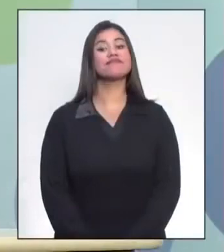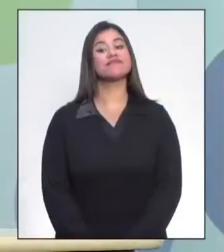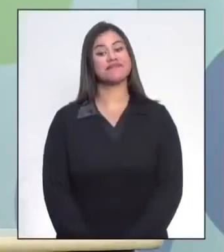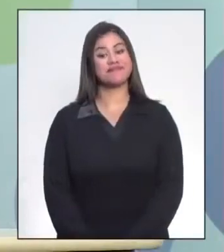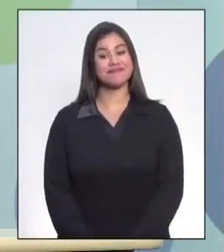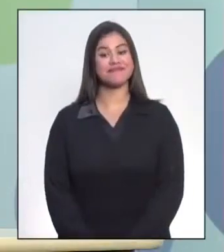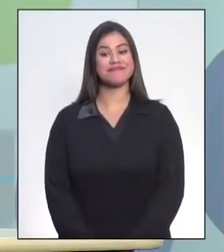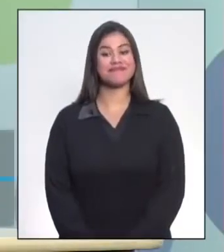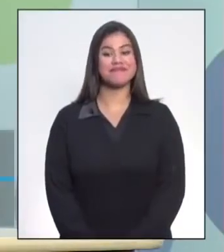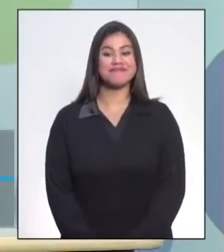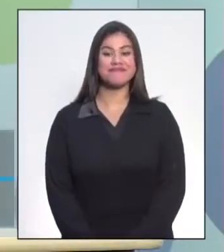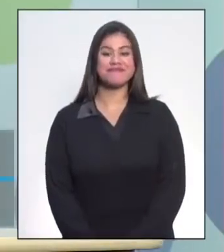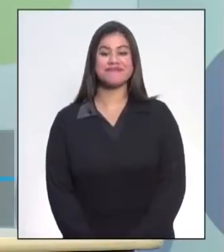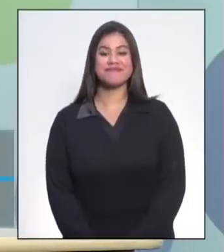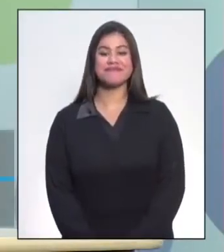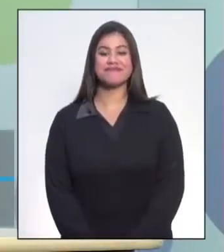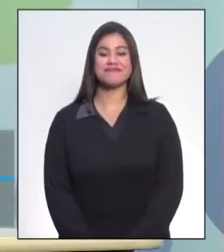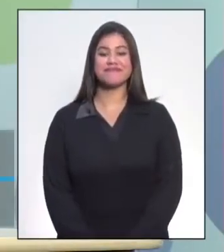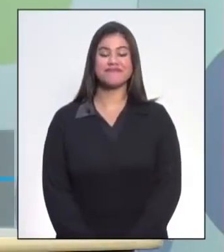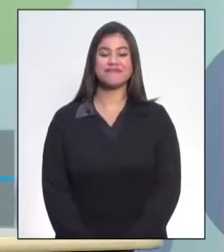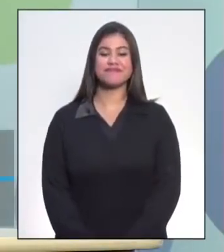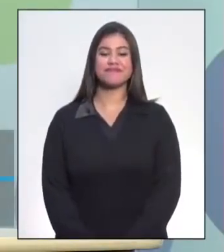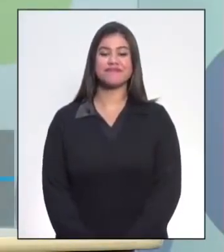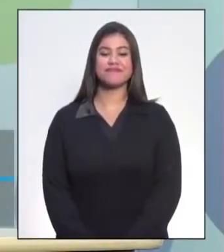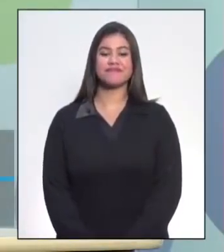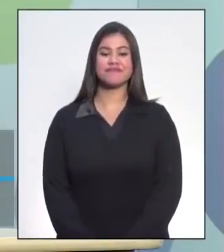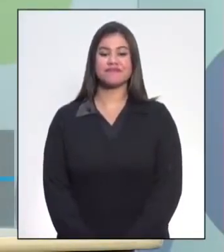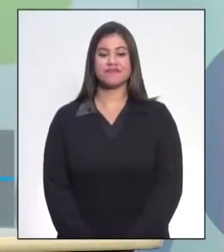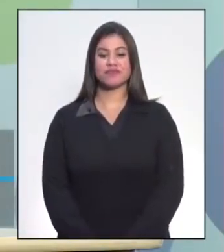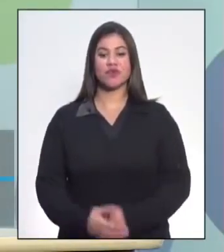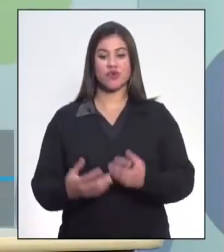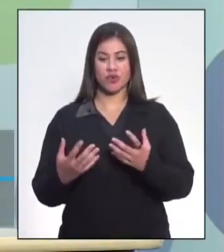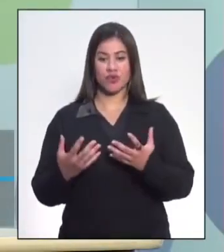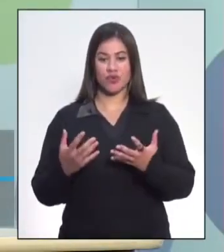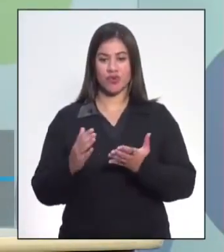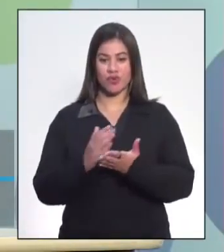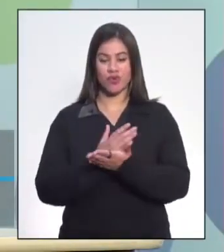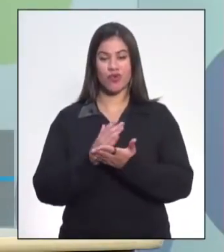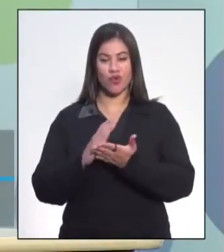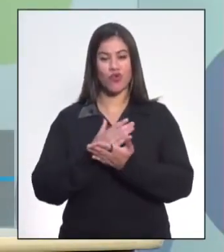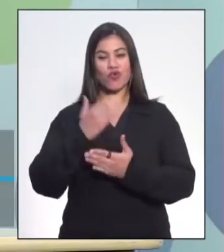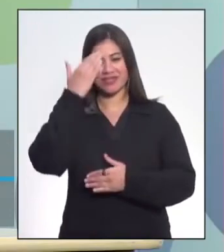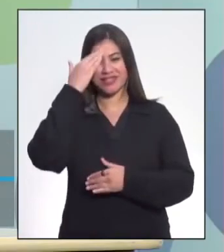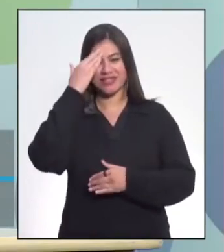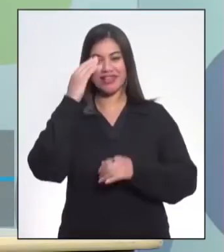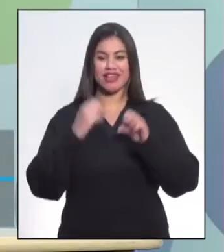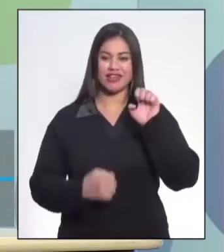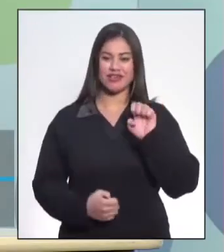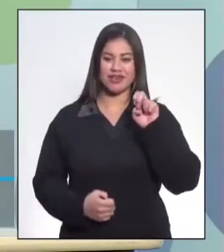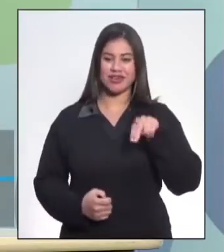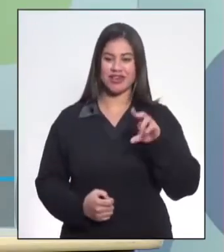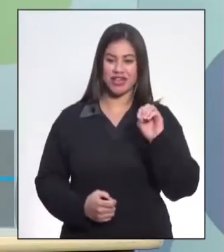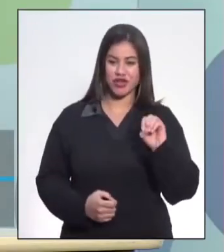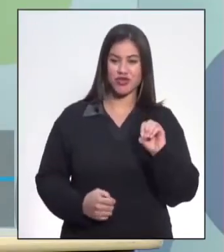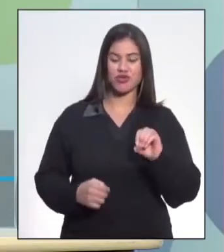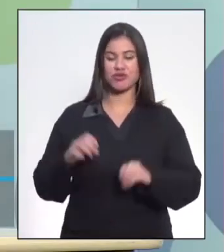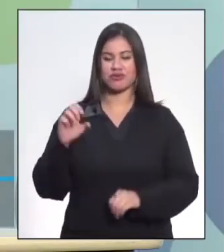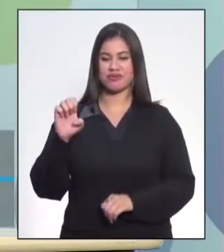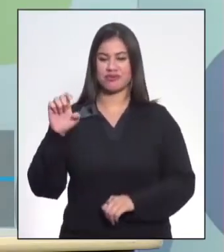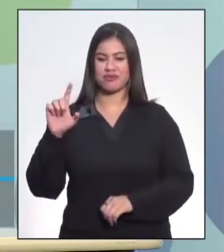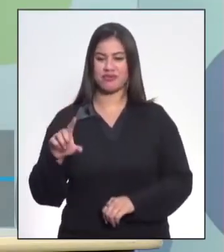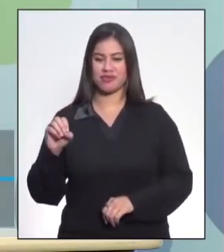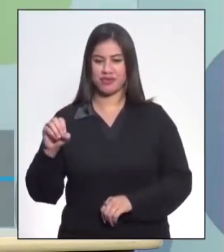Olha só, professora, tá? Finalmente entendi o que é exotérmico e endotérmico. Fui entendendo